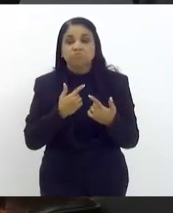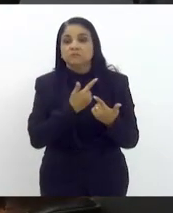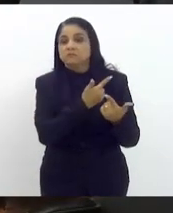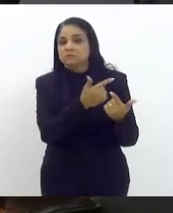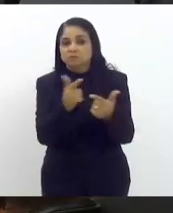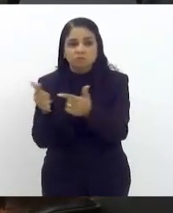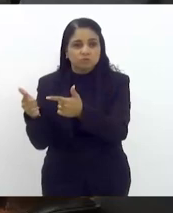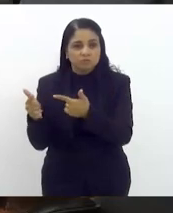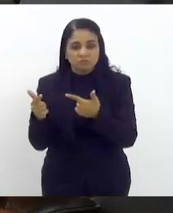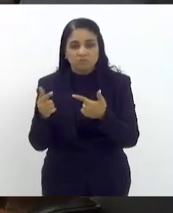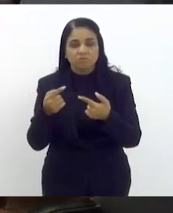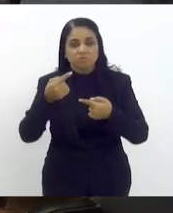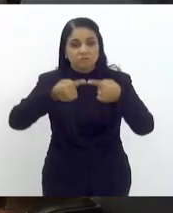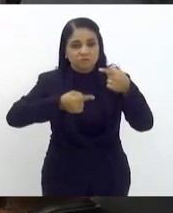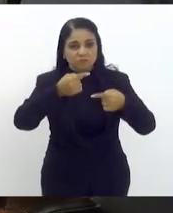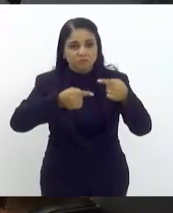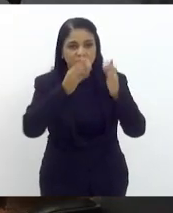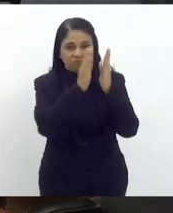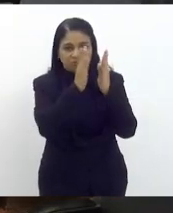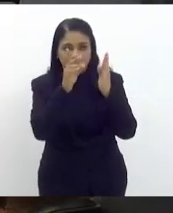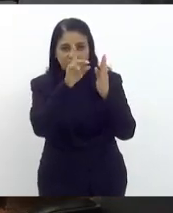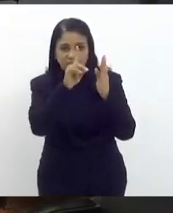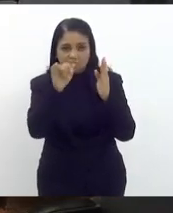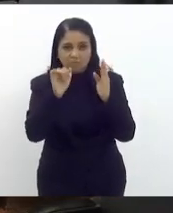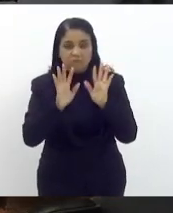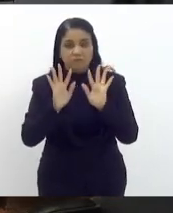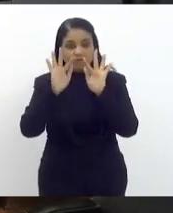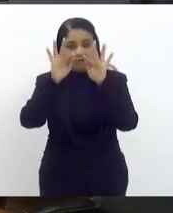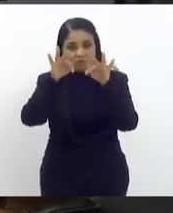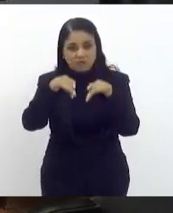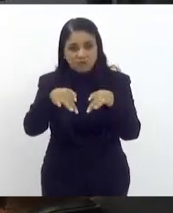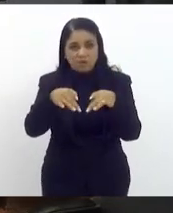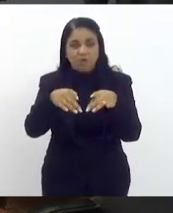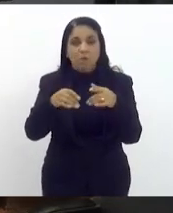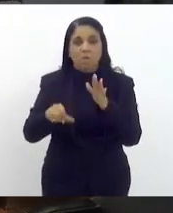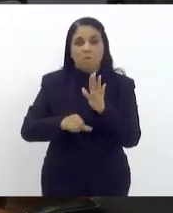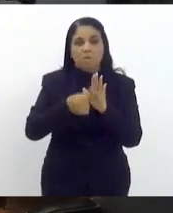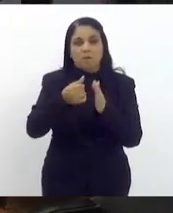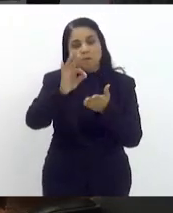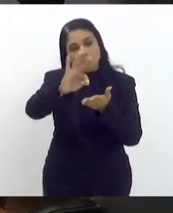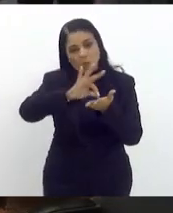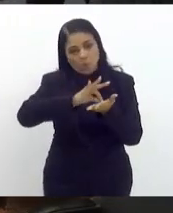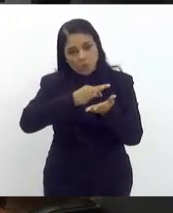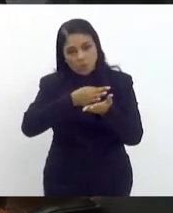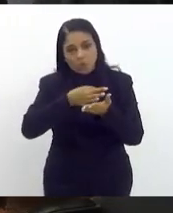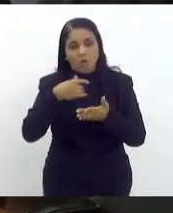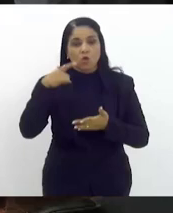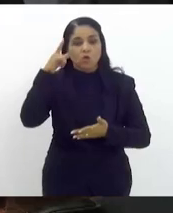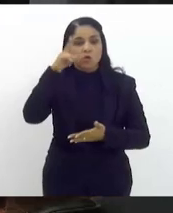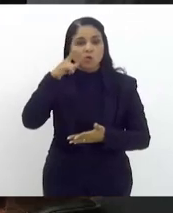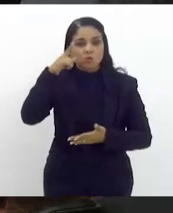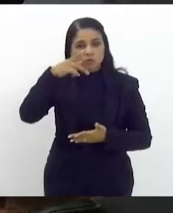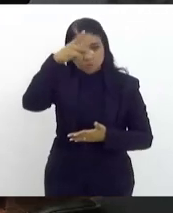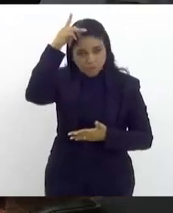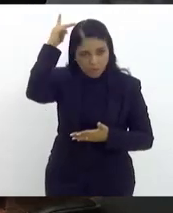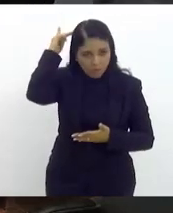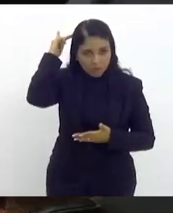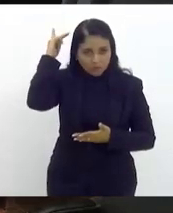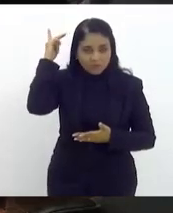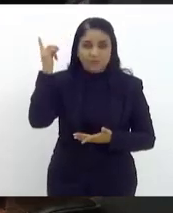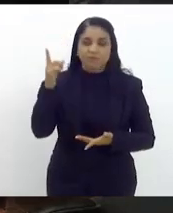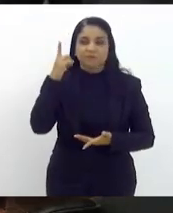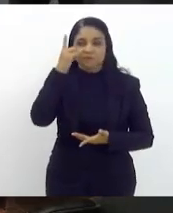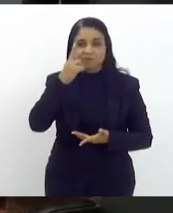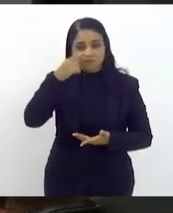nada a tratar na hora do dia passa-se ao expediente final primeiro orador nobre deputado Luiz Paulo vossa excelência